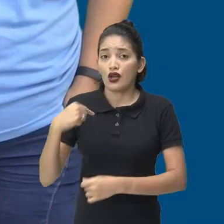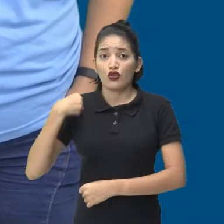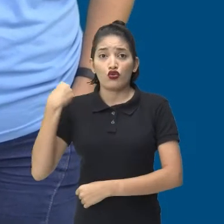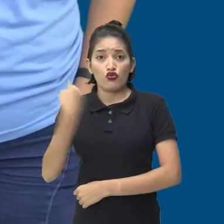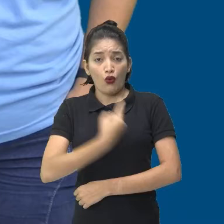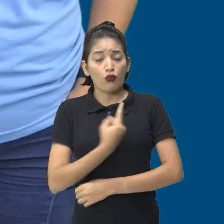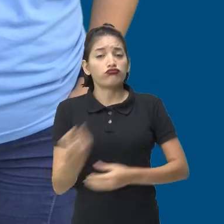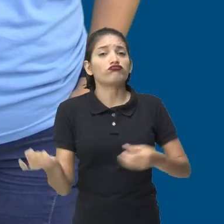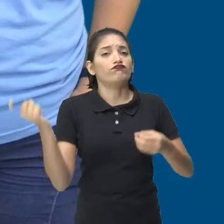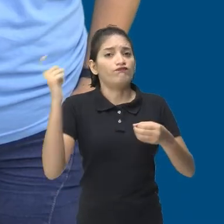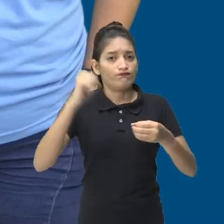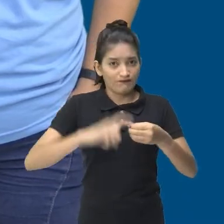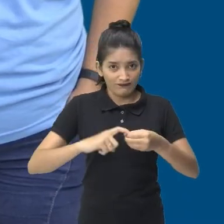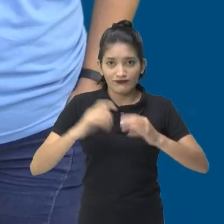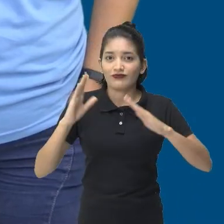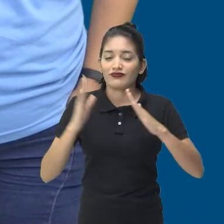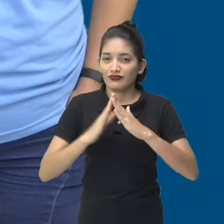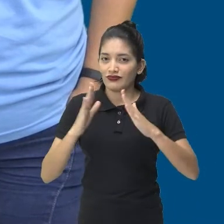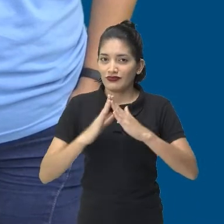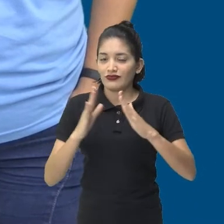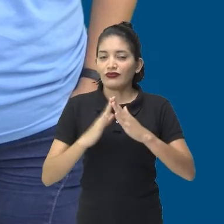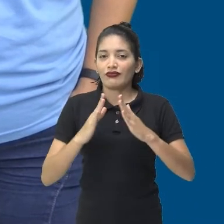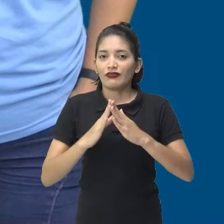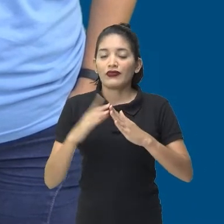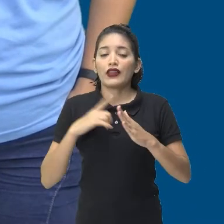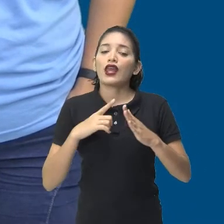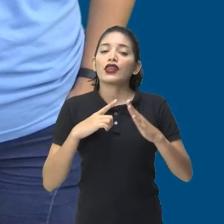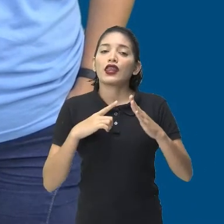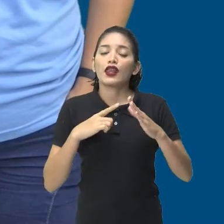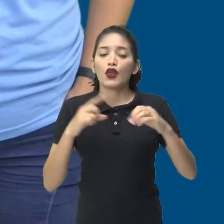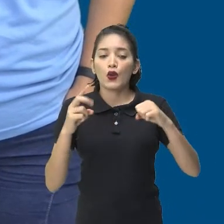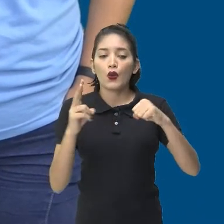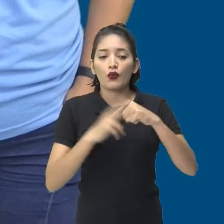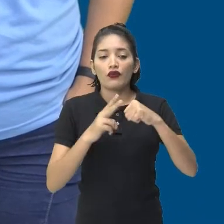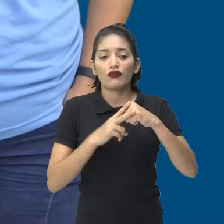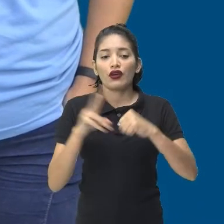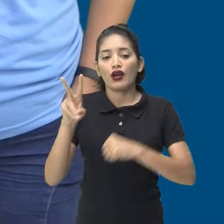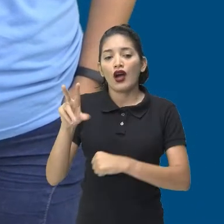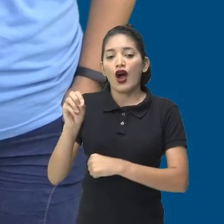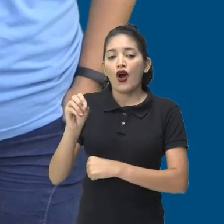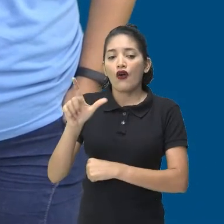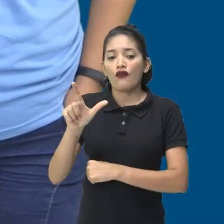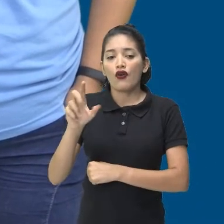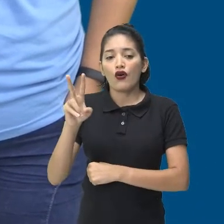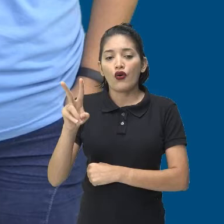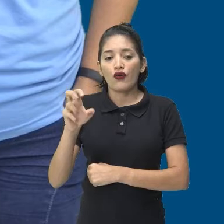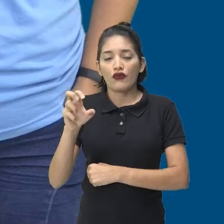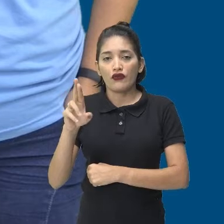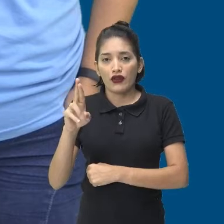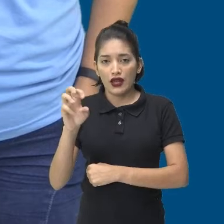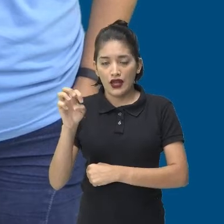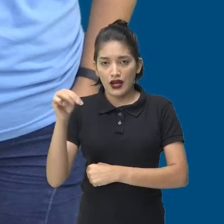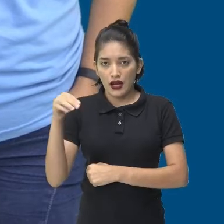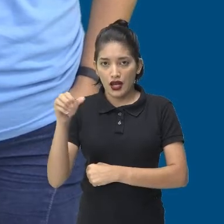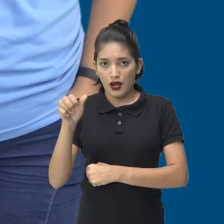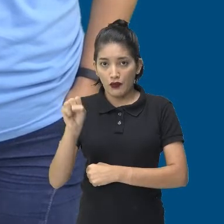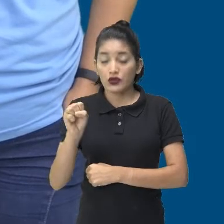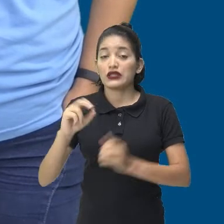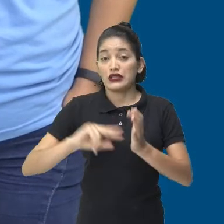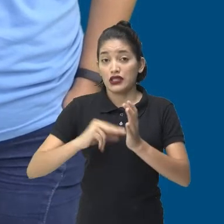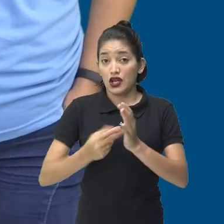nós voltaremos para casa. Aqui nós temos o verbo volver, o verbo voltar, ele está conjugado